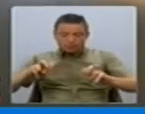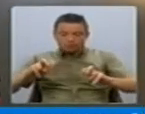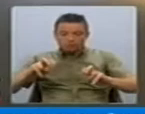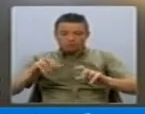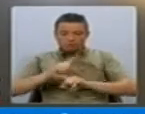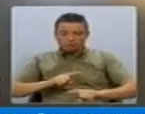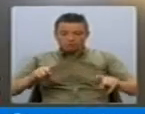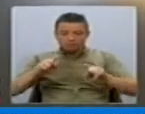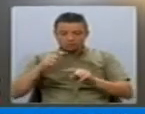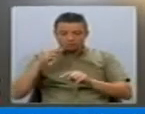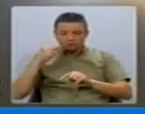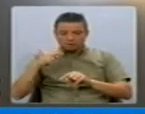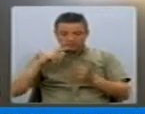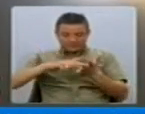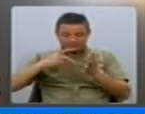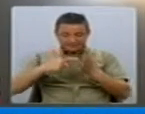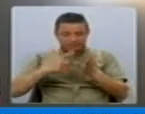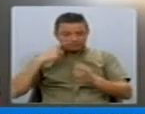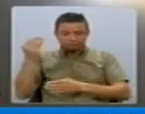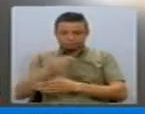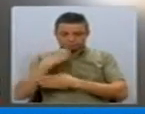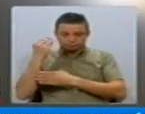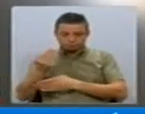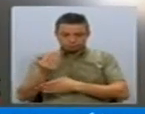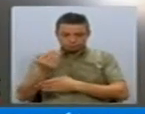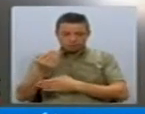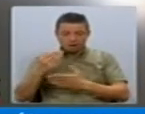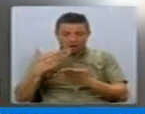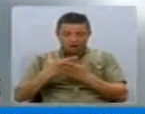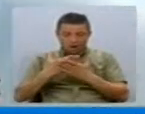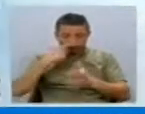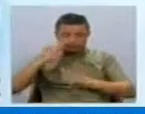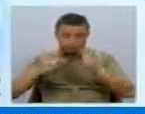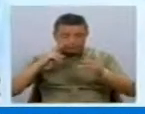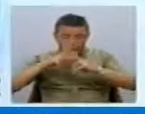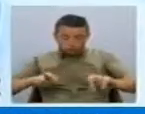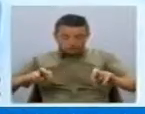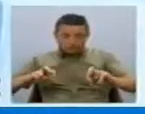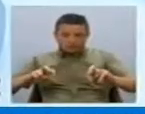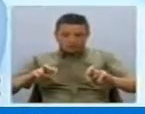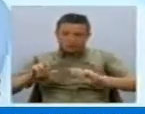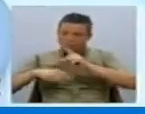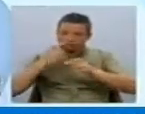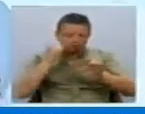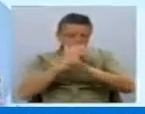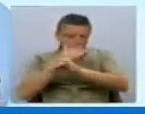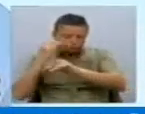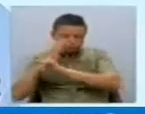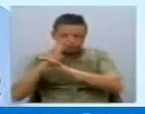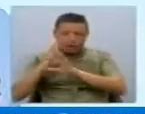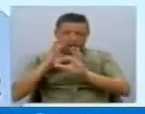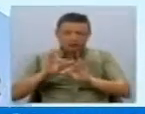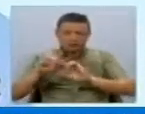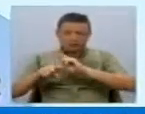Bem, utilizaram uma técnica muito conhecida em astronomia e que dá muito jeito aos astrónomos para descobrir toda uma série de descobertas científicas, que é o efeito